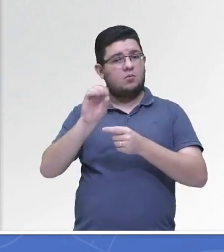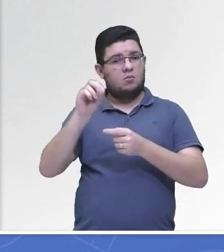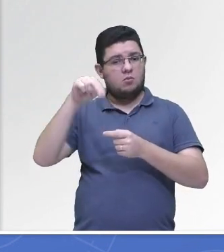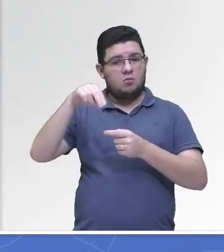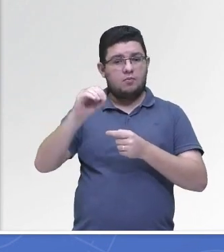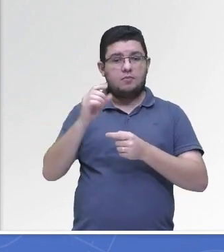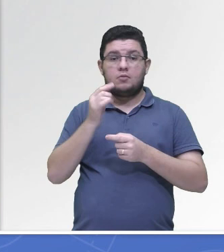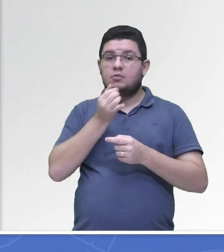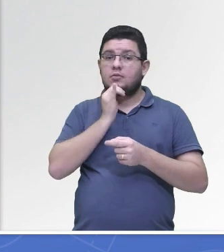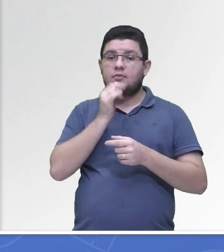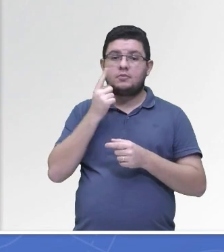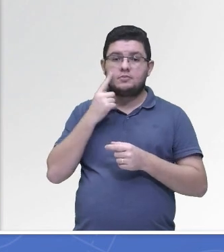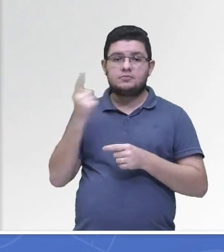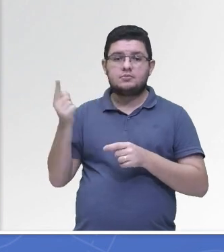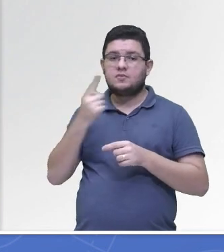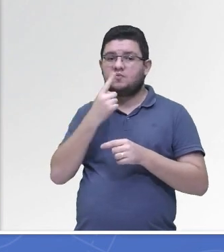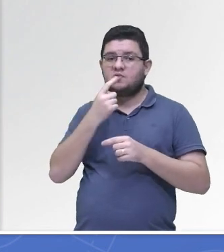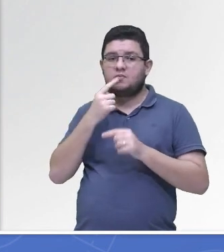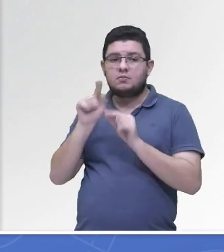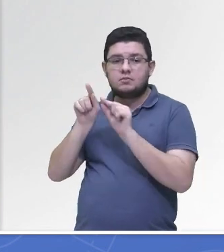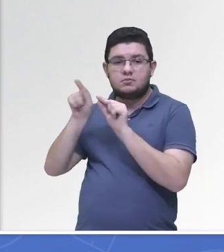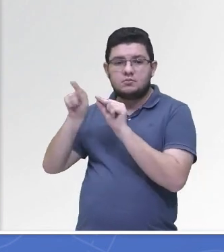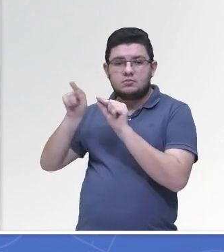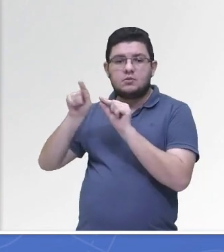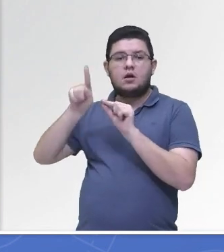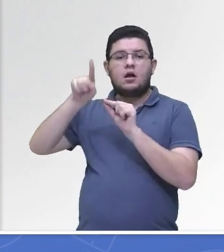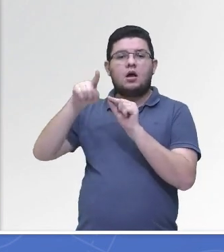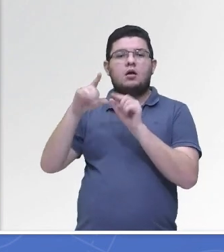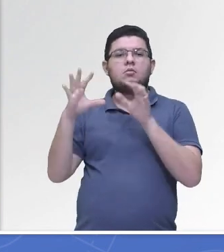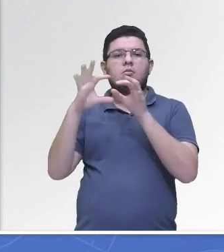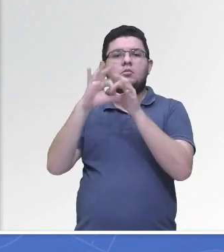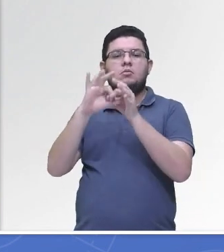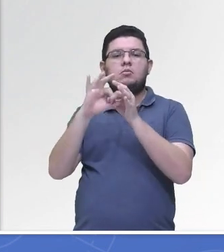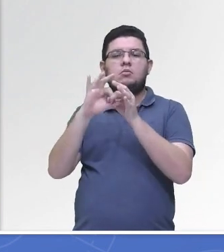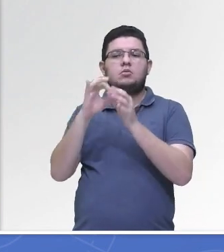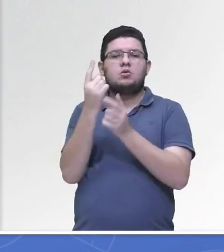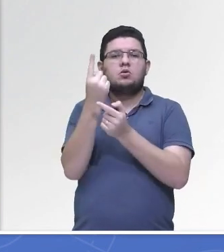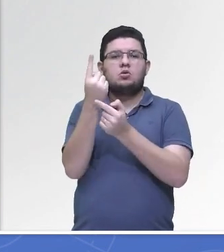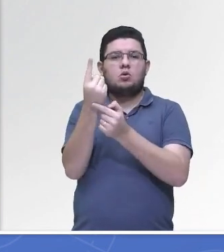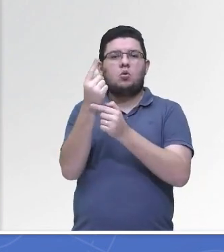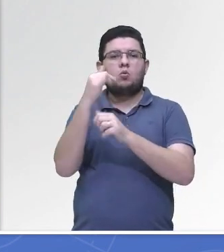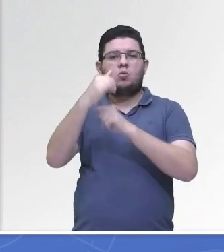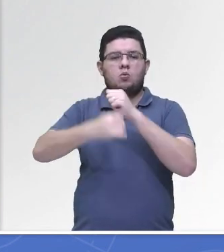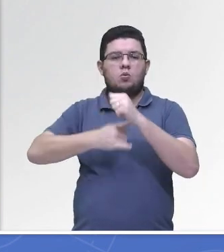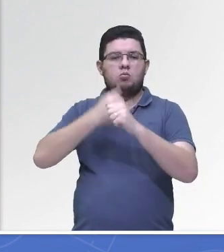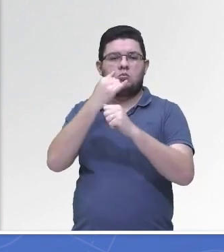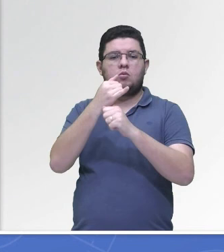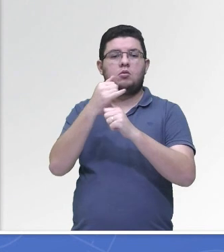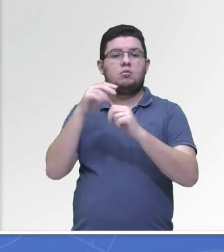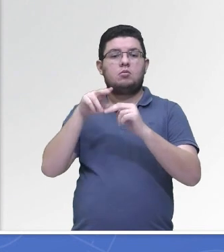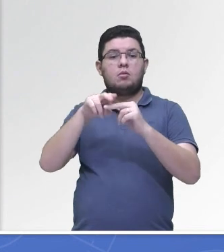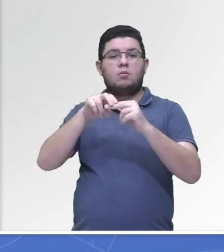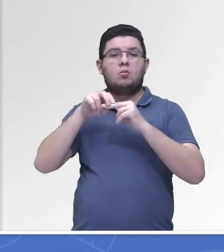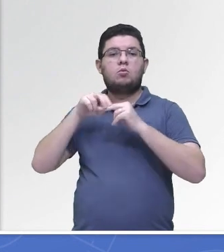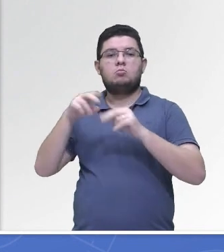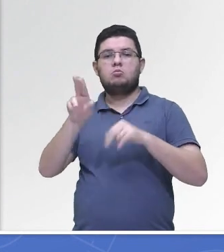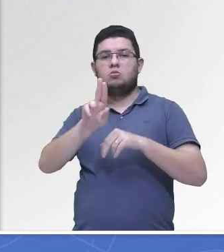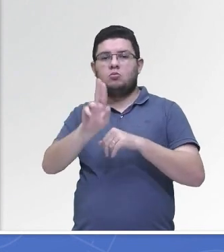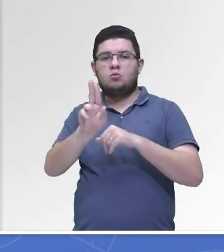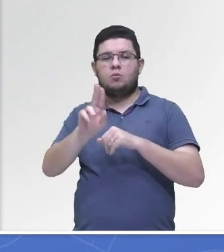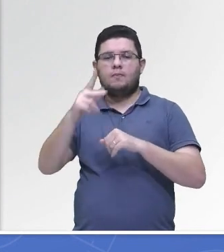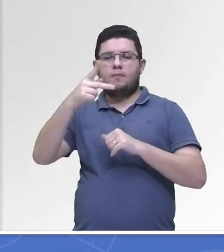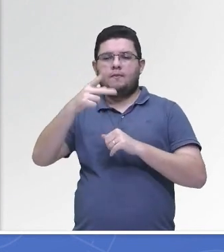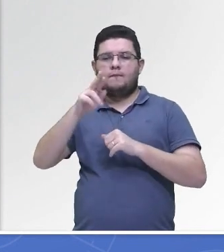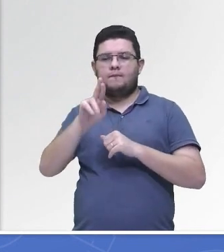ele é primário porque dessas 4 ligações só uma ele faz com carbono. As outras 3 ele faz com